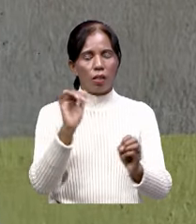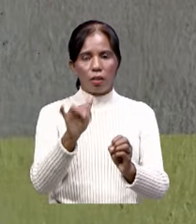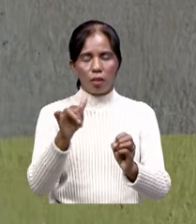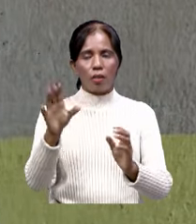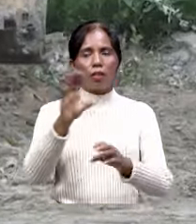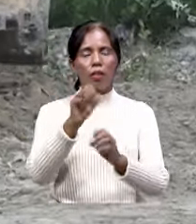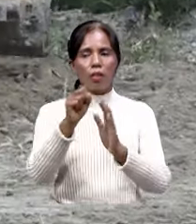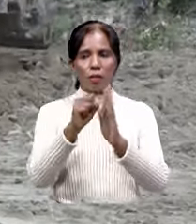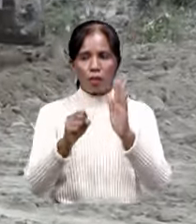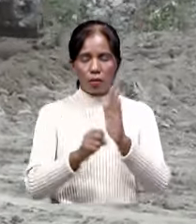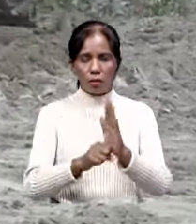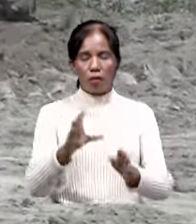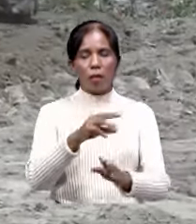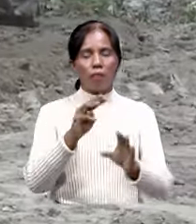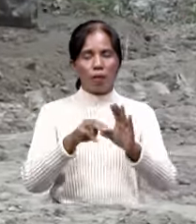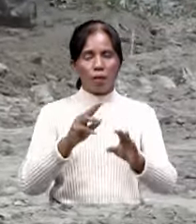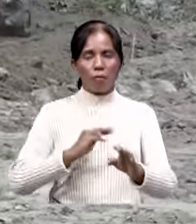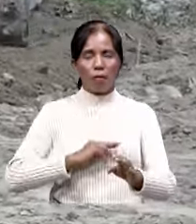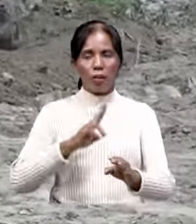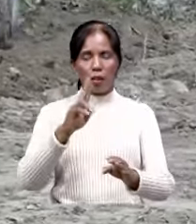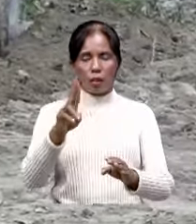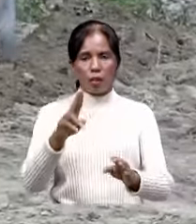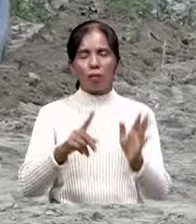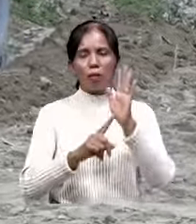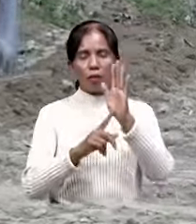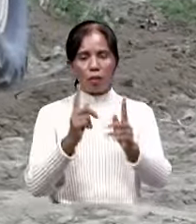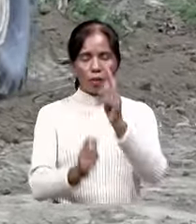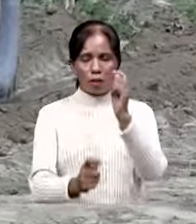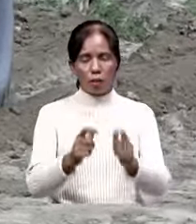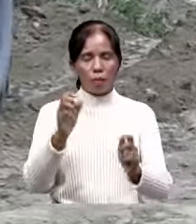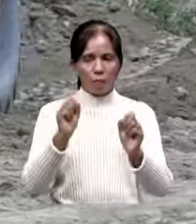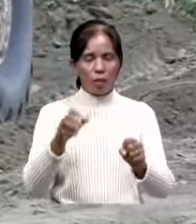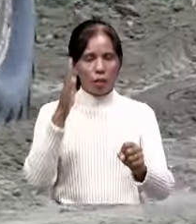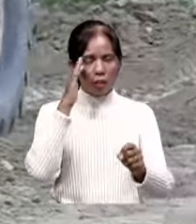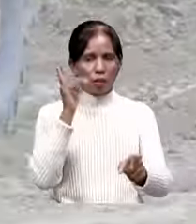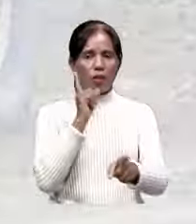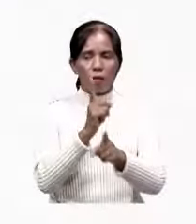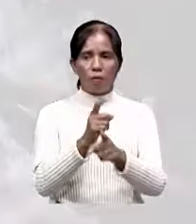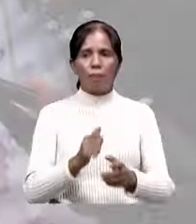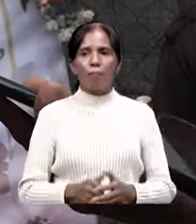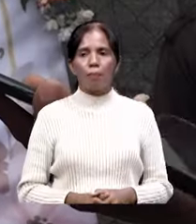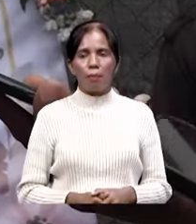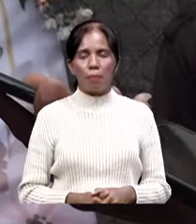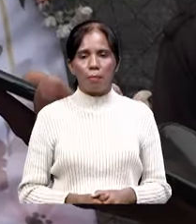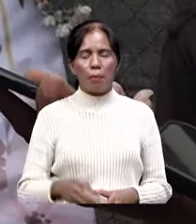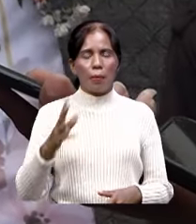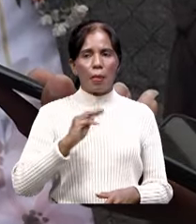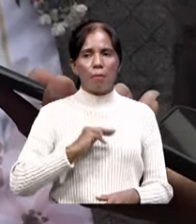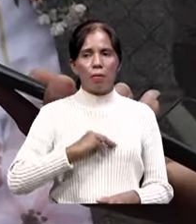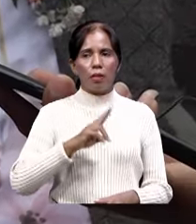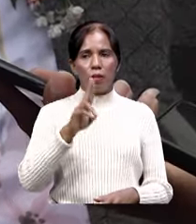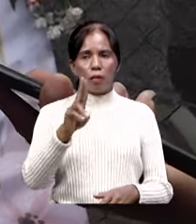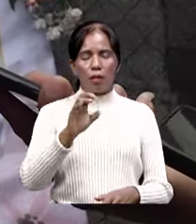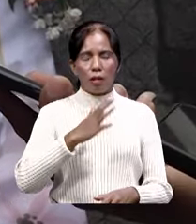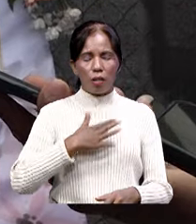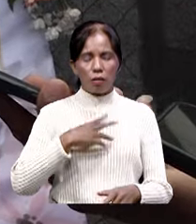Rai e a Mercado Manlewana ne Kotuk ne ato hato kesa ba tribunal nune bel hatene claro. Lewana ne quando o kau se vice